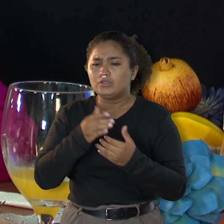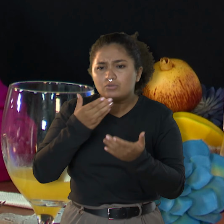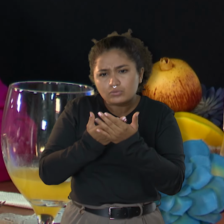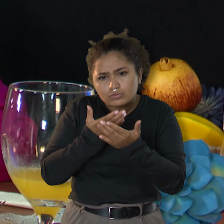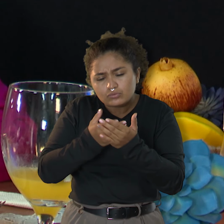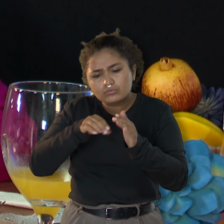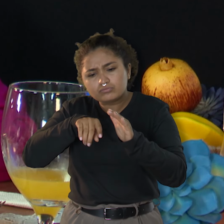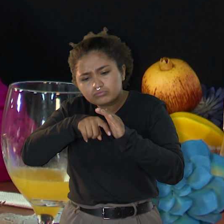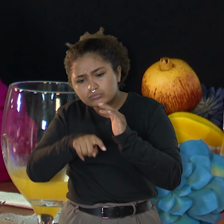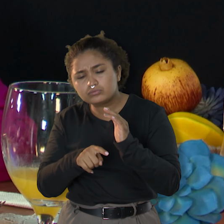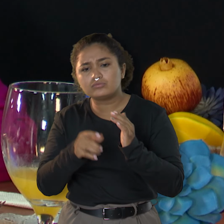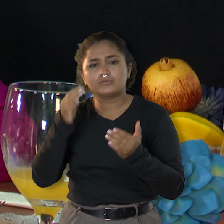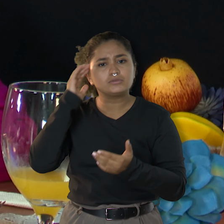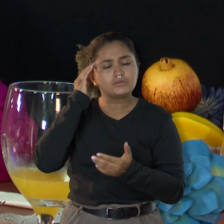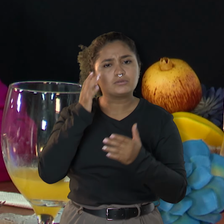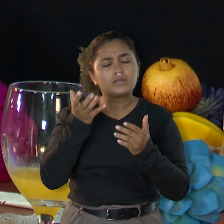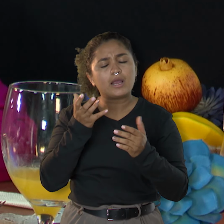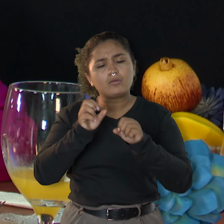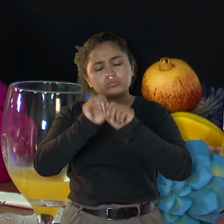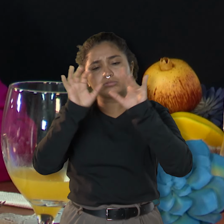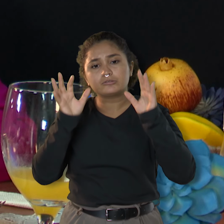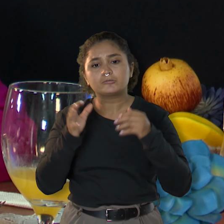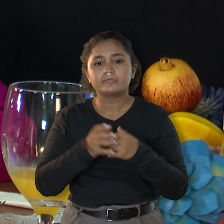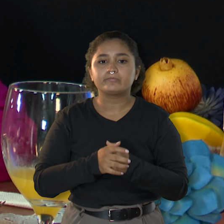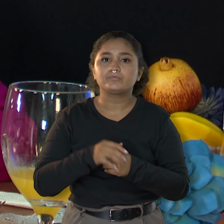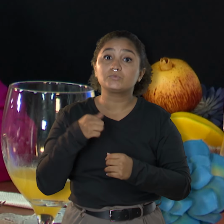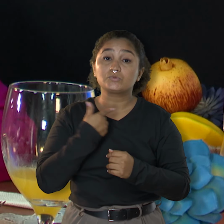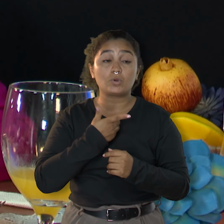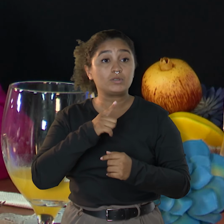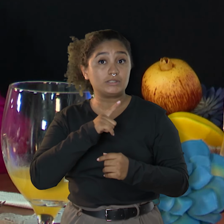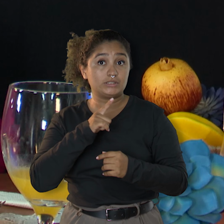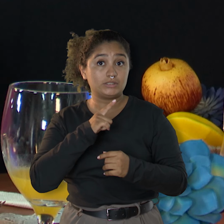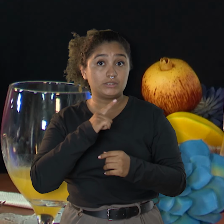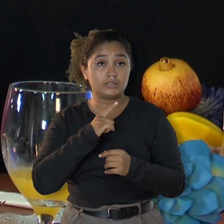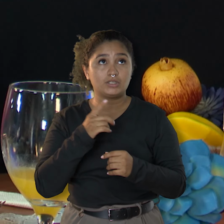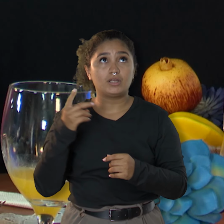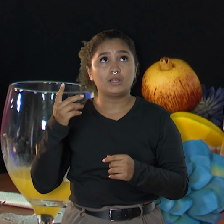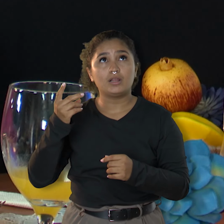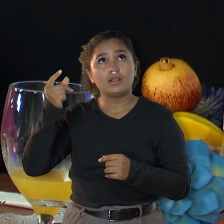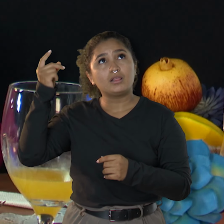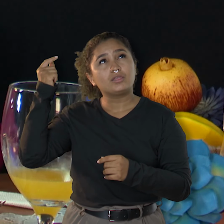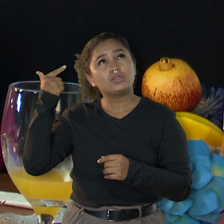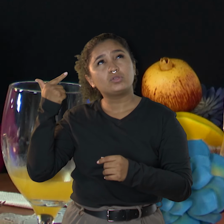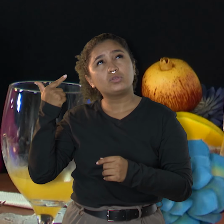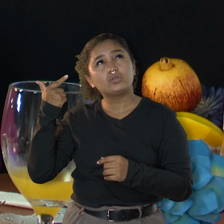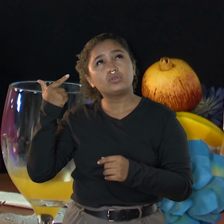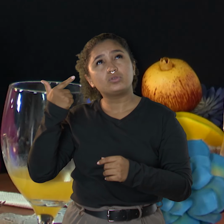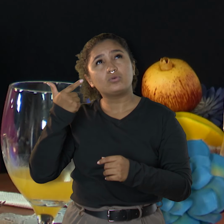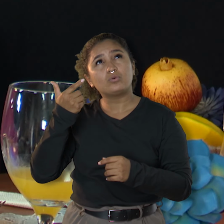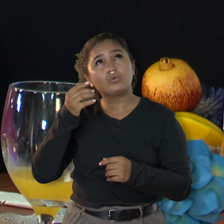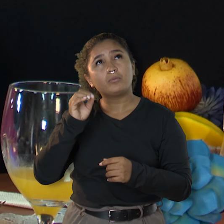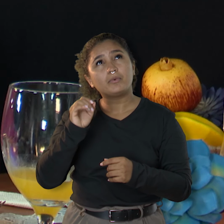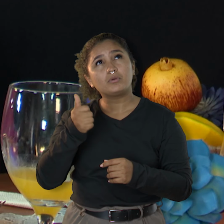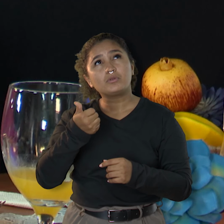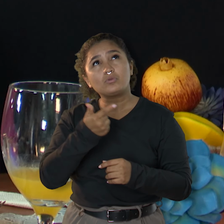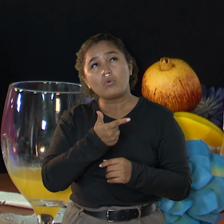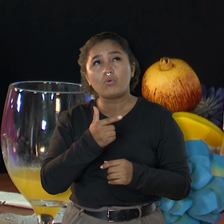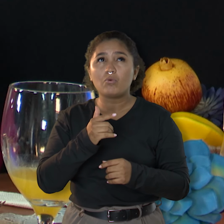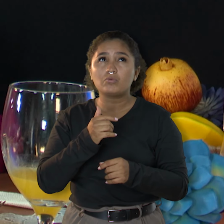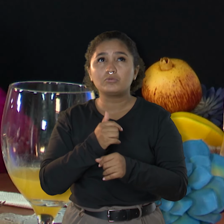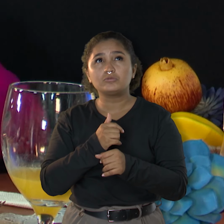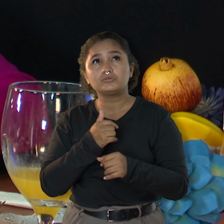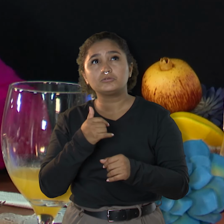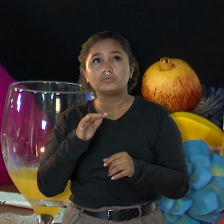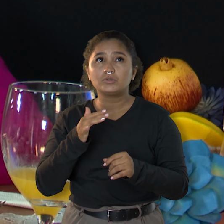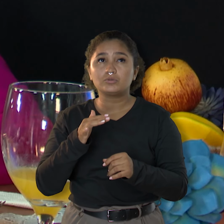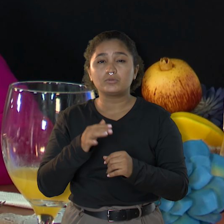entender. E a gente tinha, de fato, desde 2012 ou 11, se não me engano, o desembargador